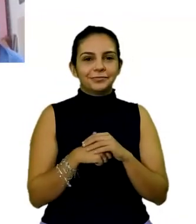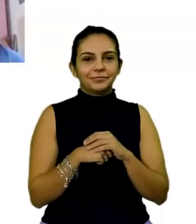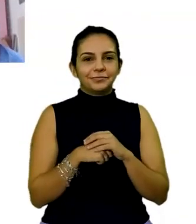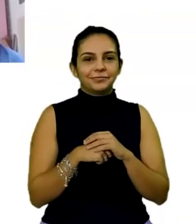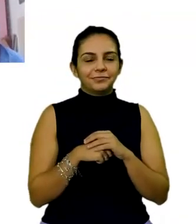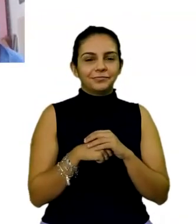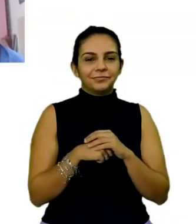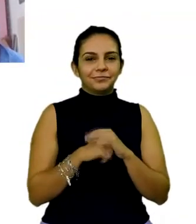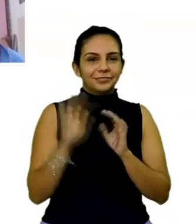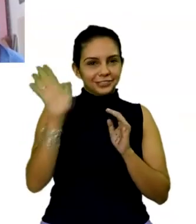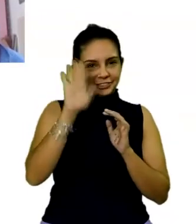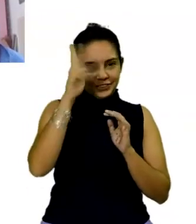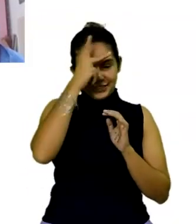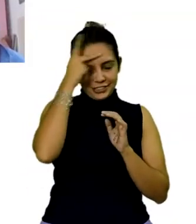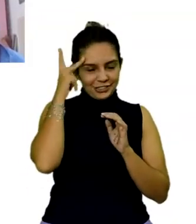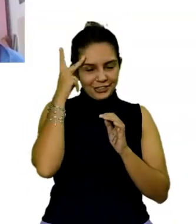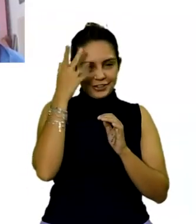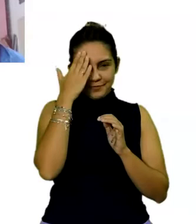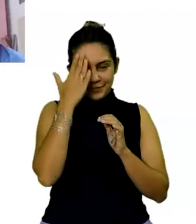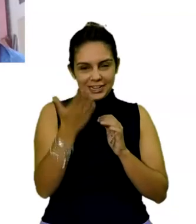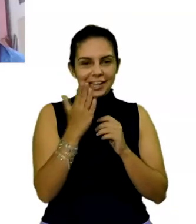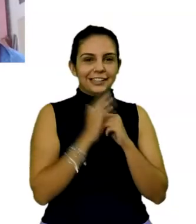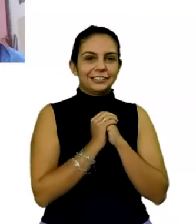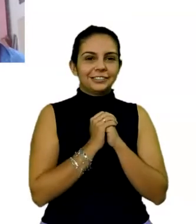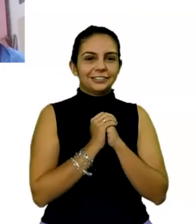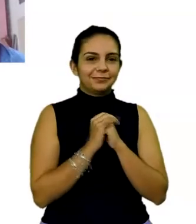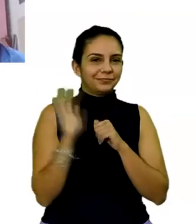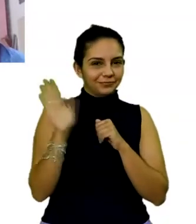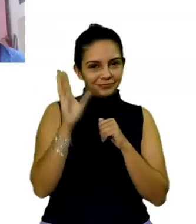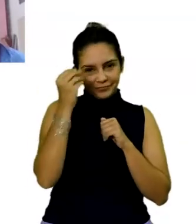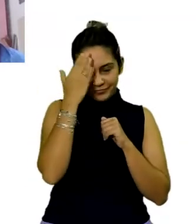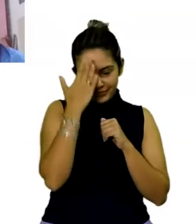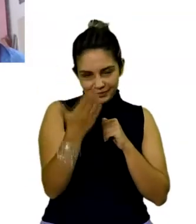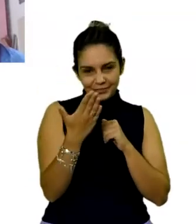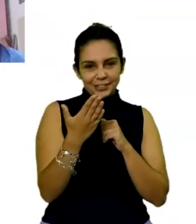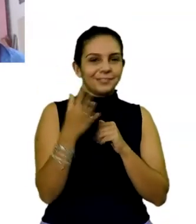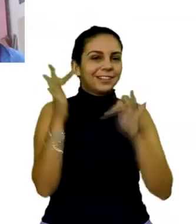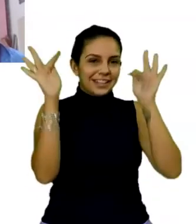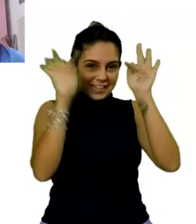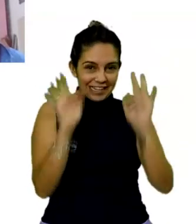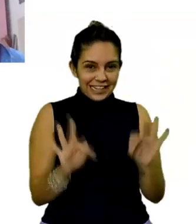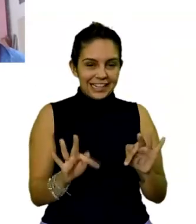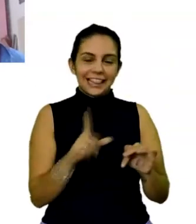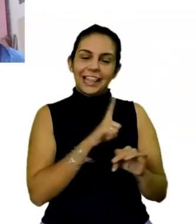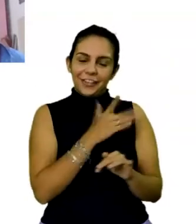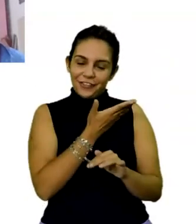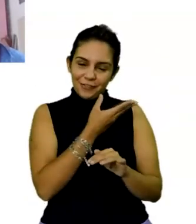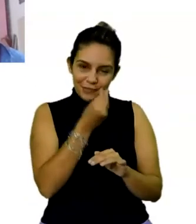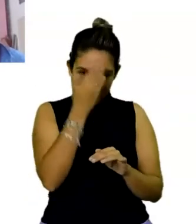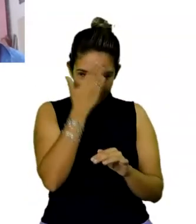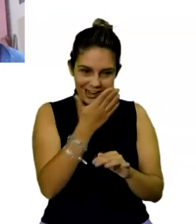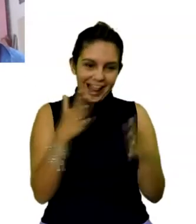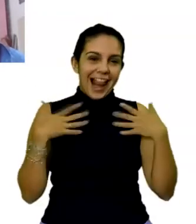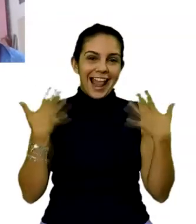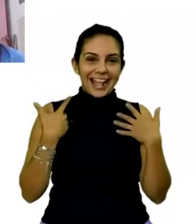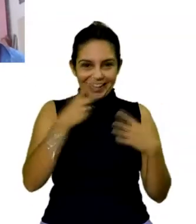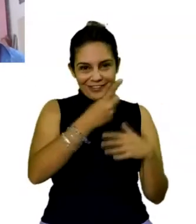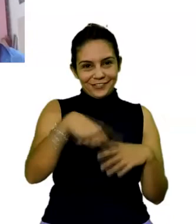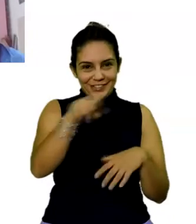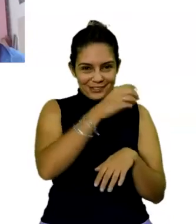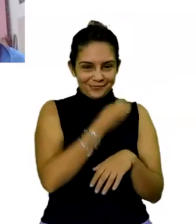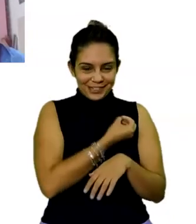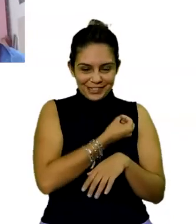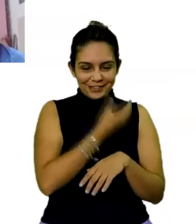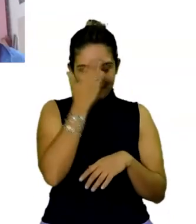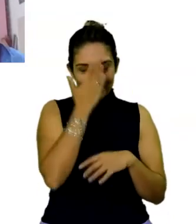bom? Tchau, pessoal. Obrigada. Tchau, gente. Muito obrigado. Foi uma alegria ter vocês aqui. Queremos em breve que estejam aqui